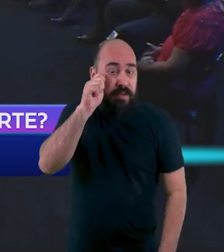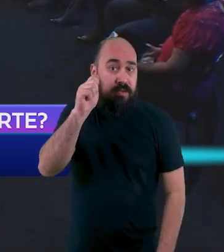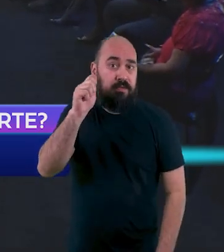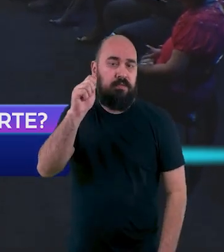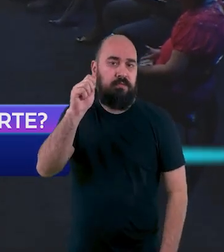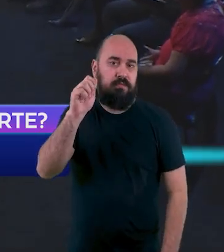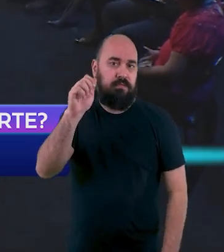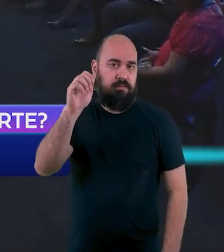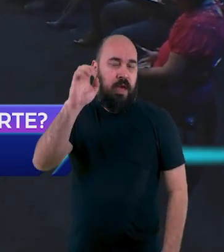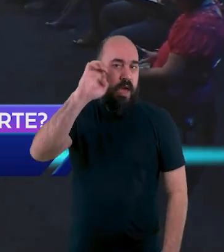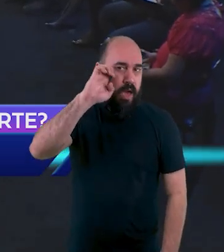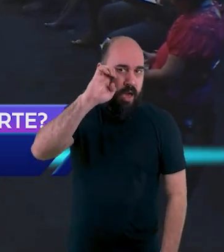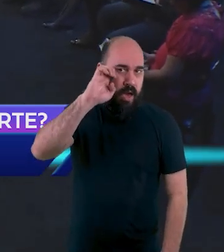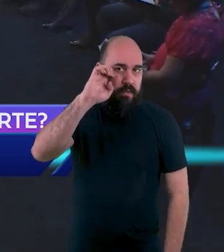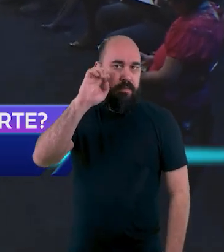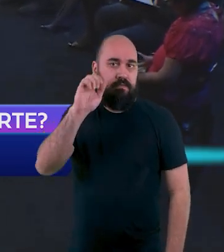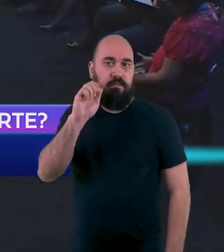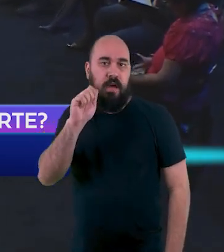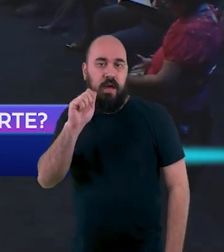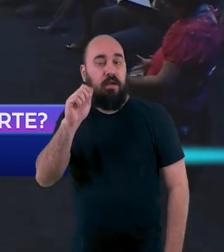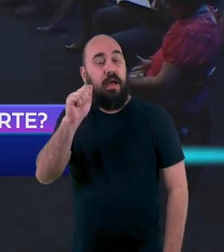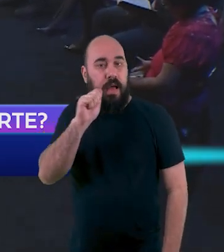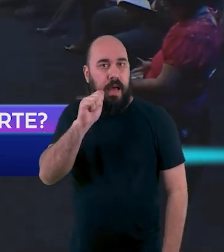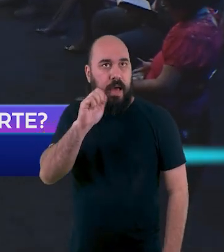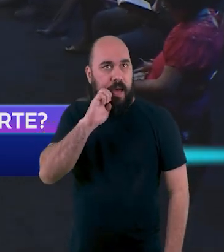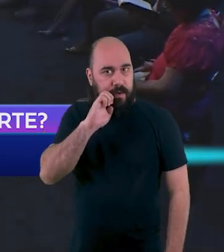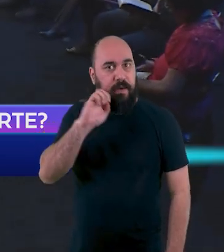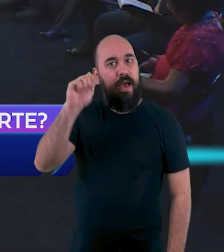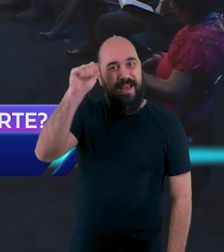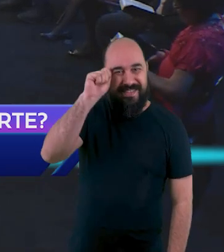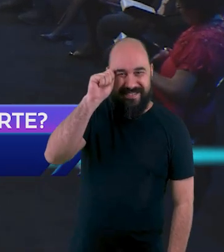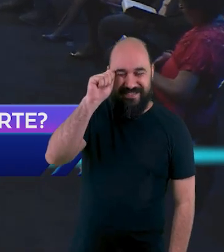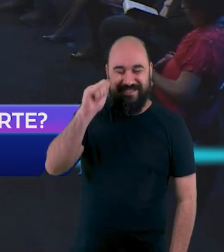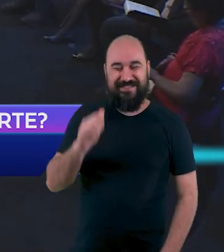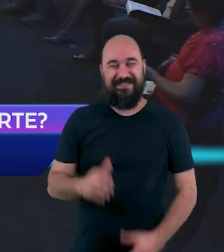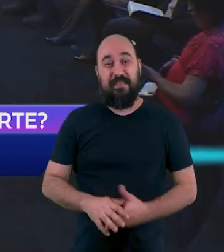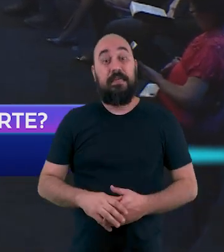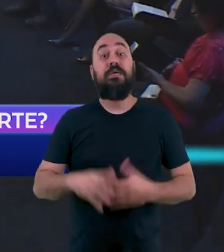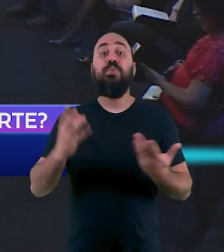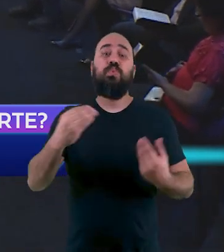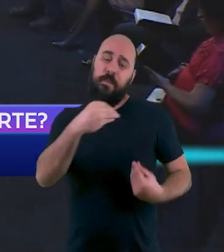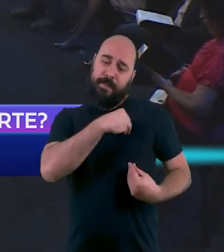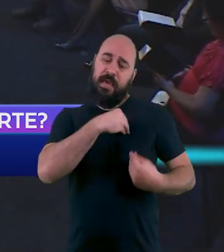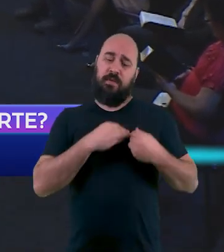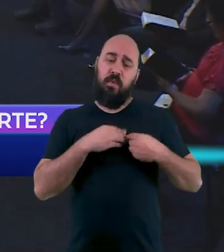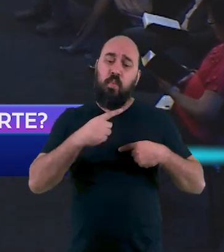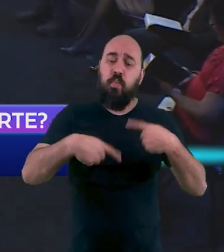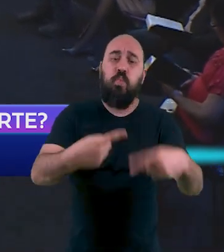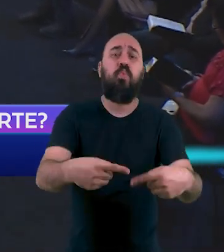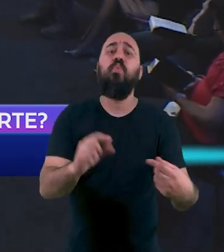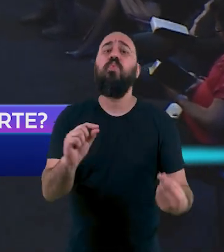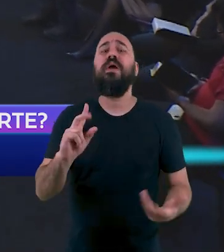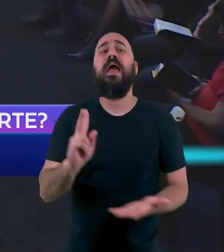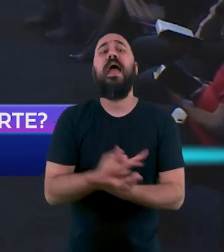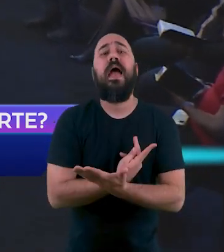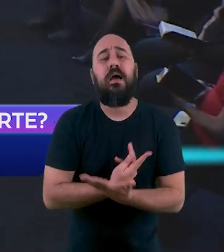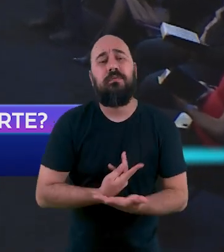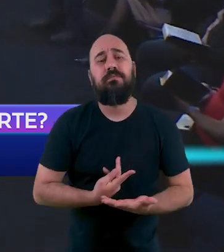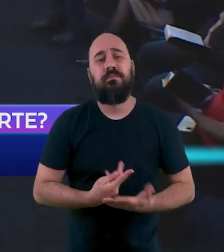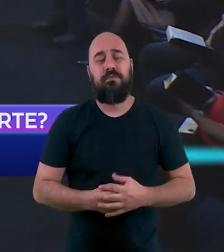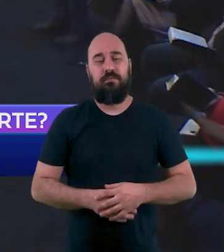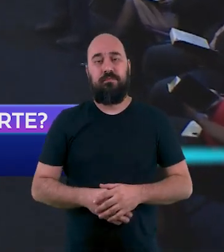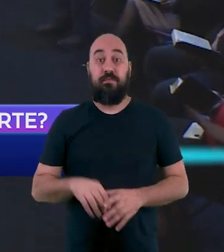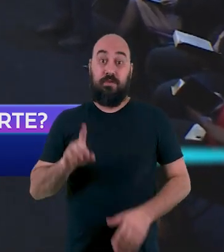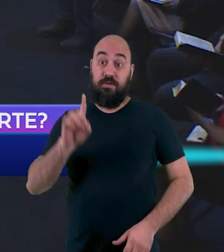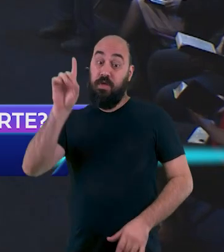com relação ao que seria o pecado ou qual consequência traria o pecado. Diz assim a Bíblia: E o Senhor